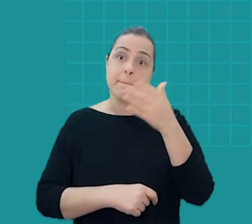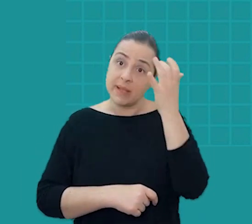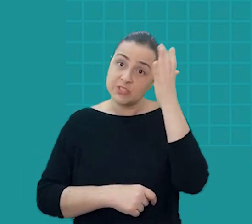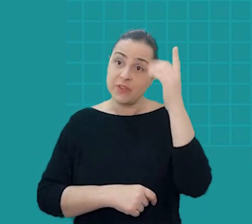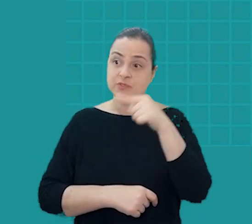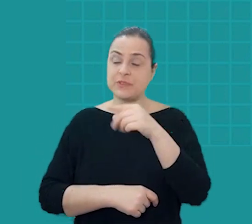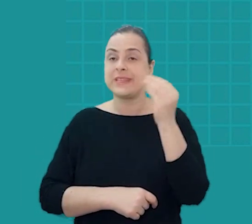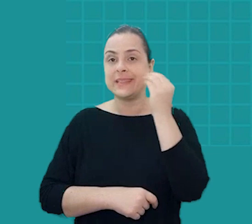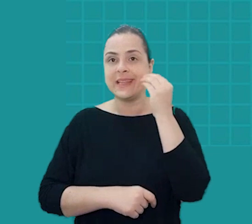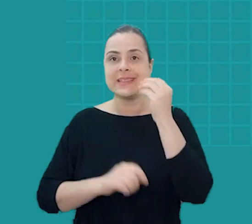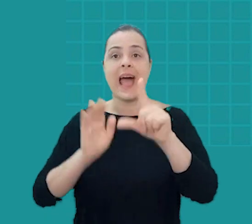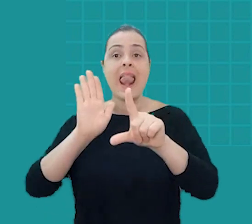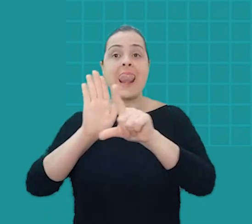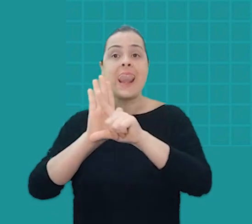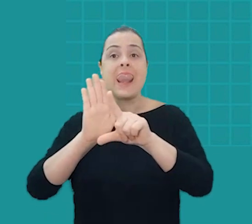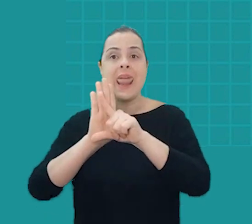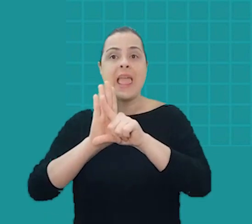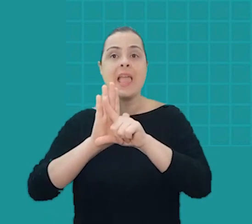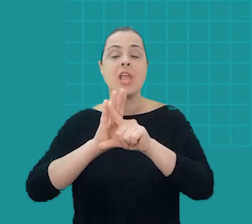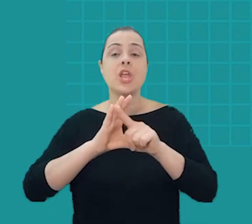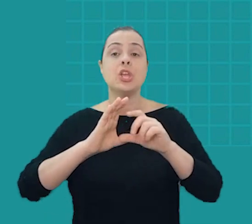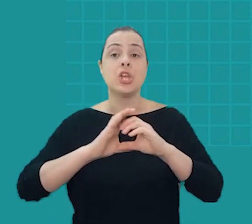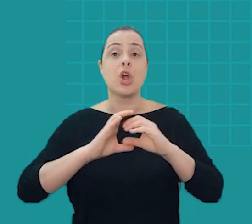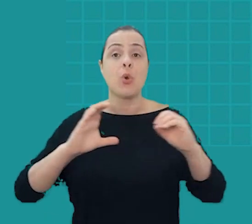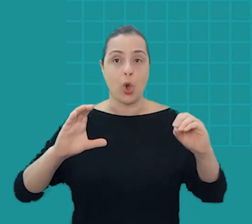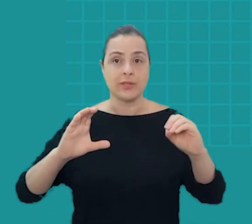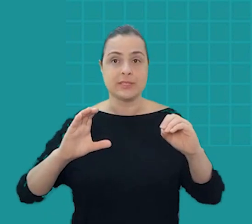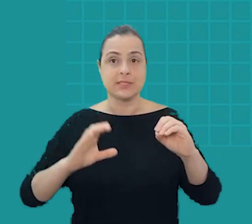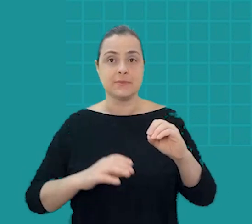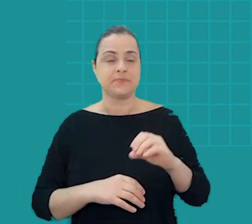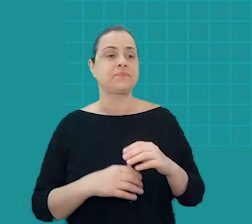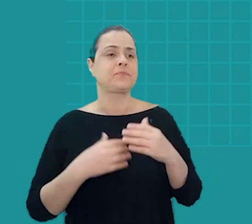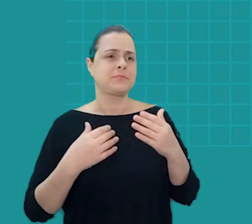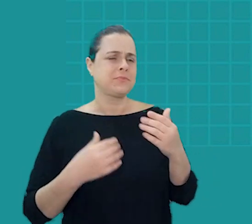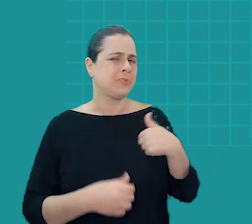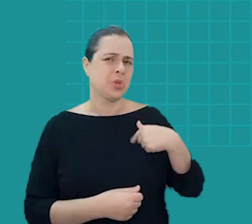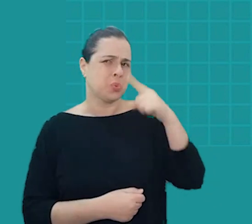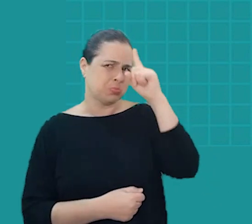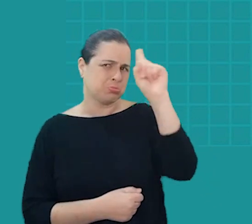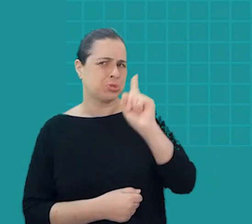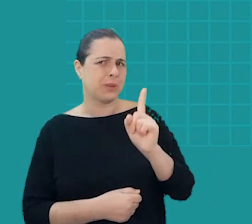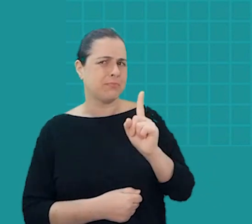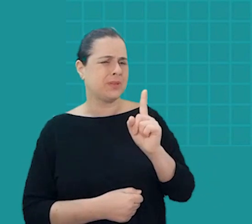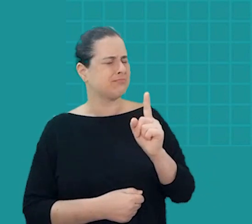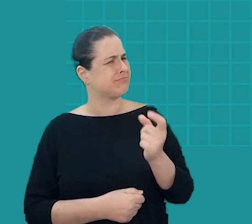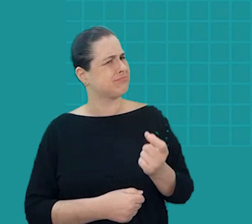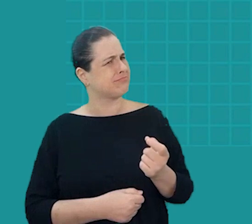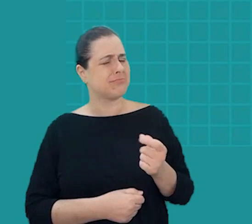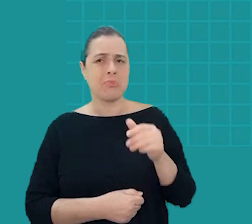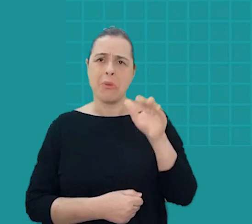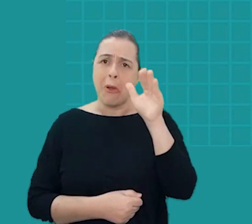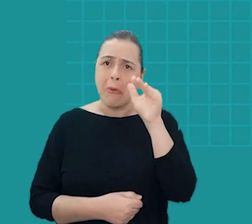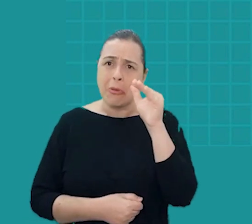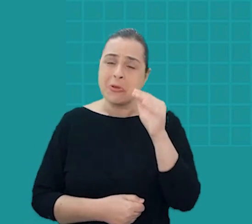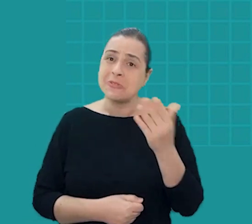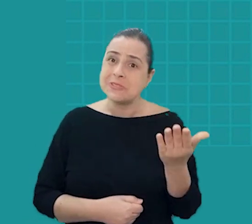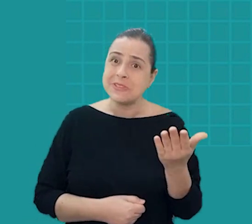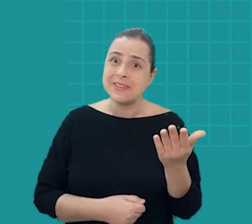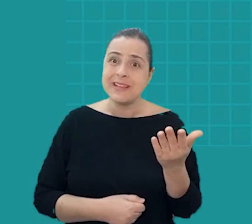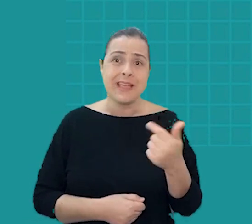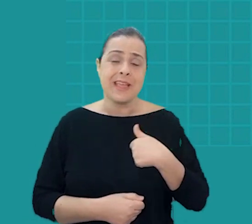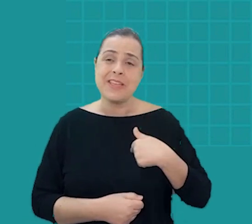Fiz engenharia mecânica na Unicamp. E aí veio até outra virada de chave super